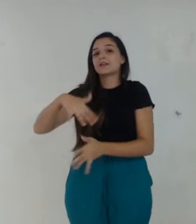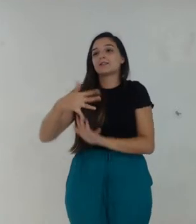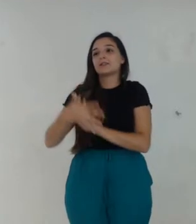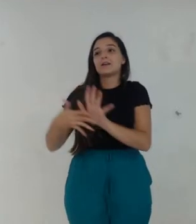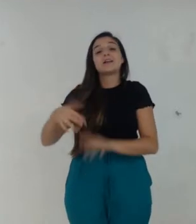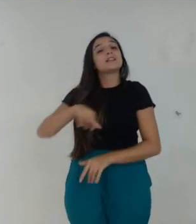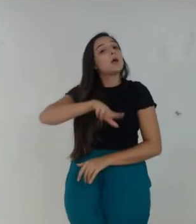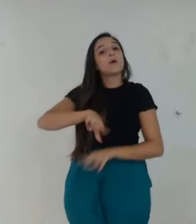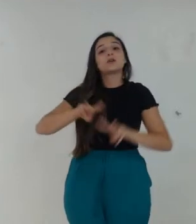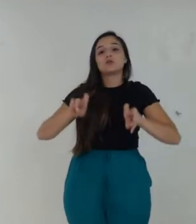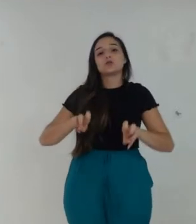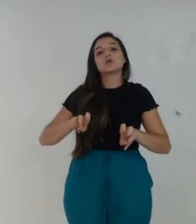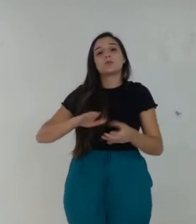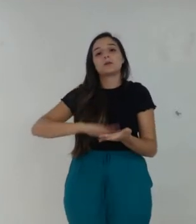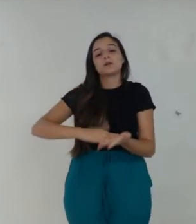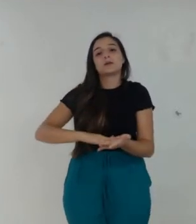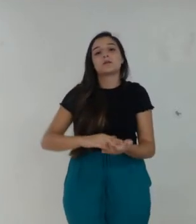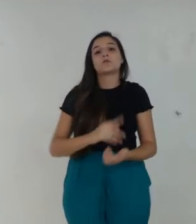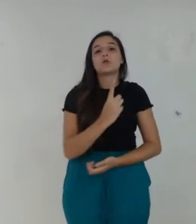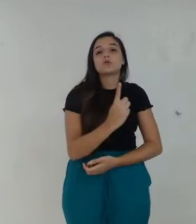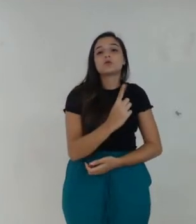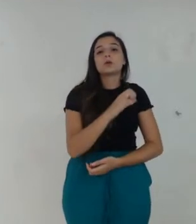sobre interpretação, é de